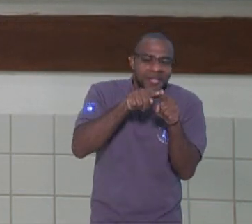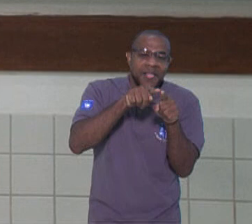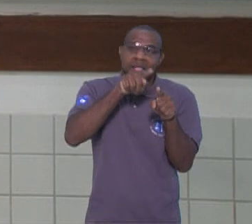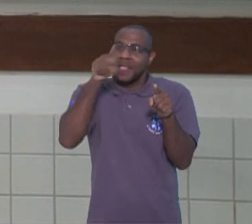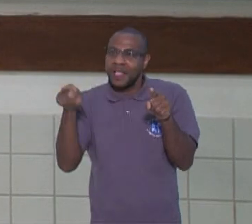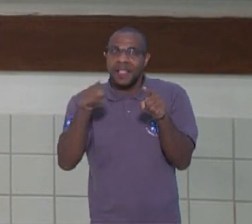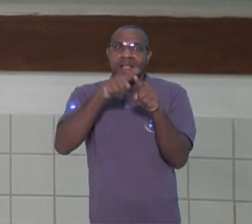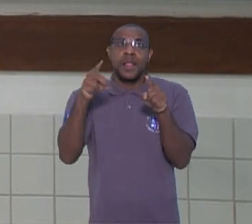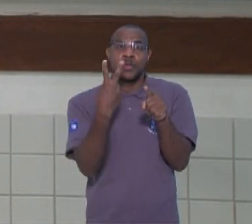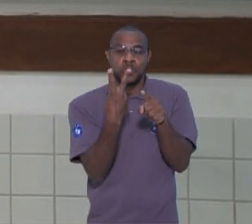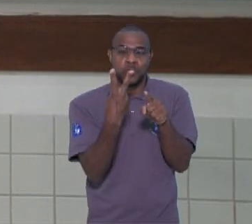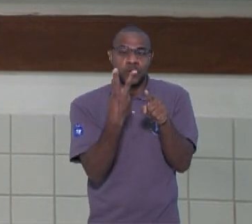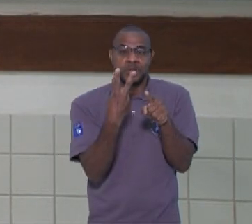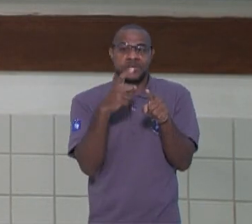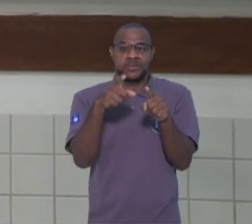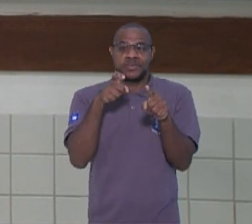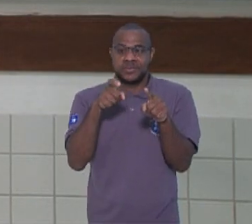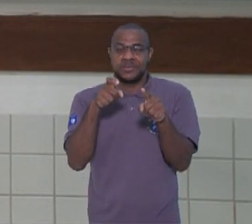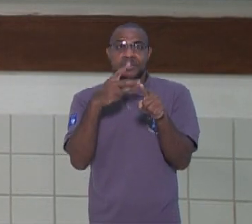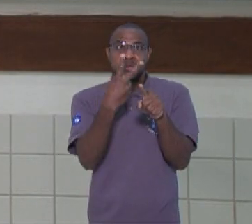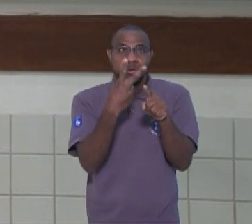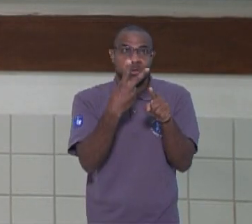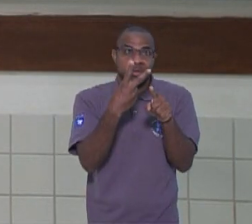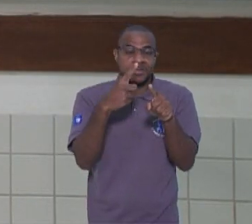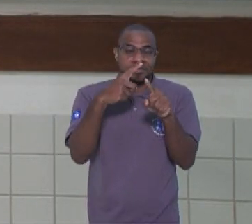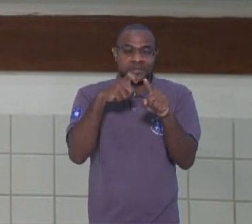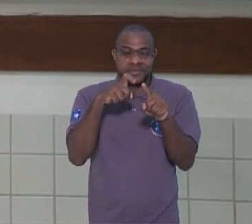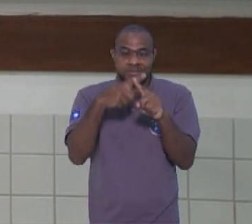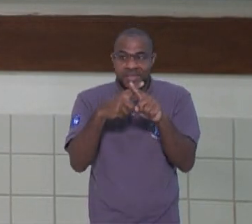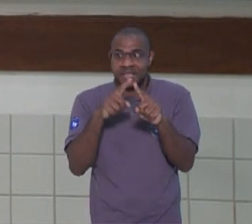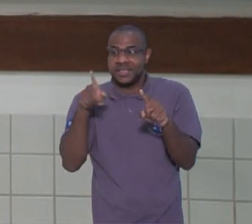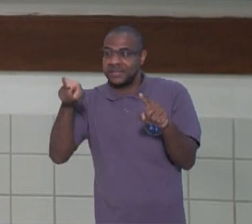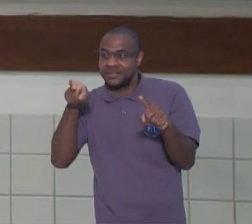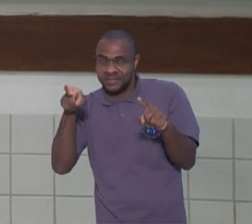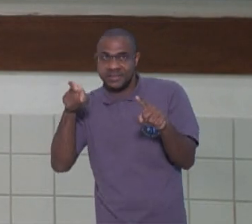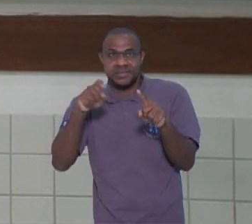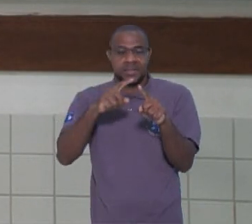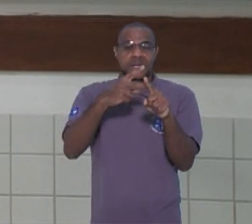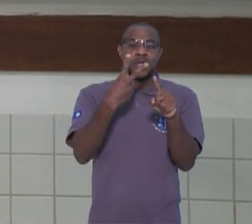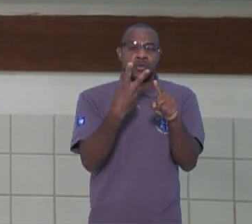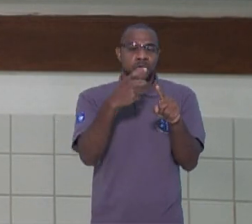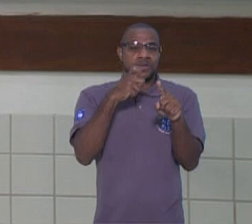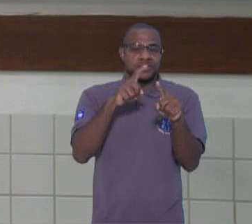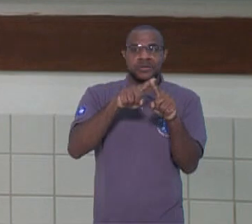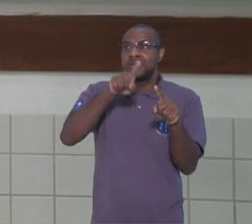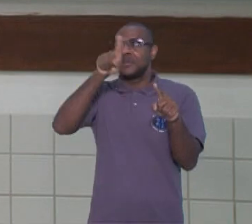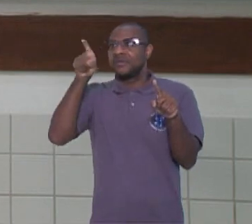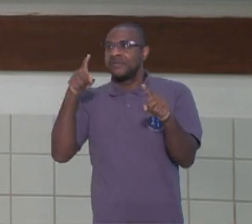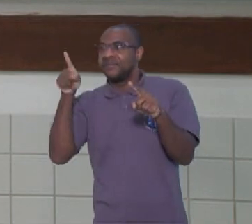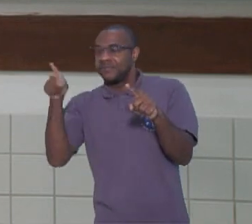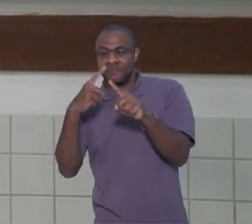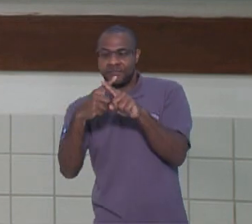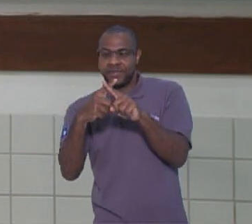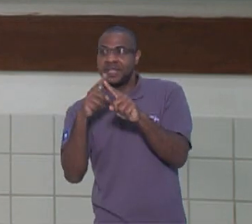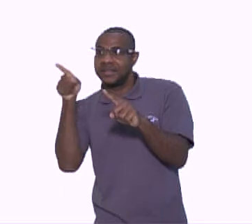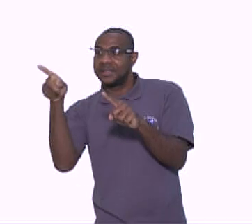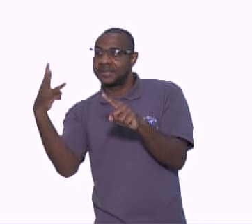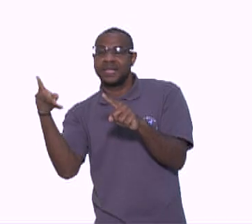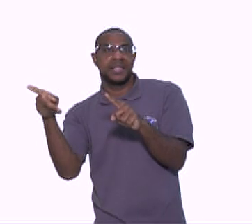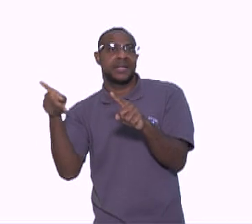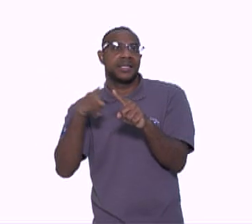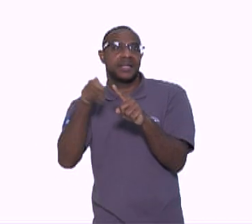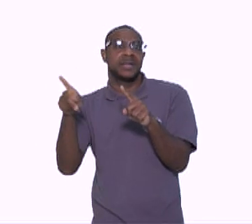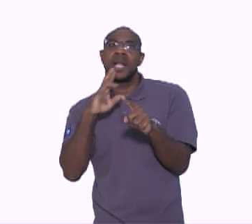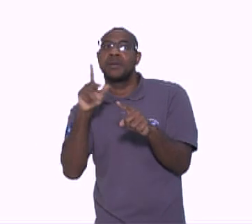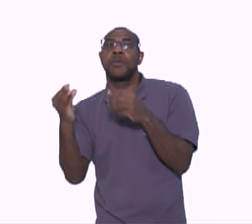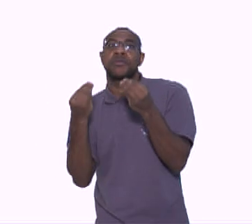x mais 3. Então, o 2x vai multiplicar o x e depois o 2x vai multiplicar o 3. E que resposta que